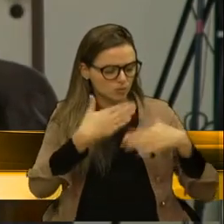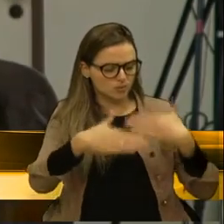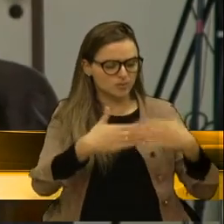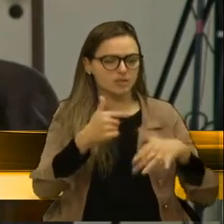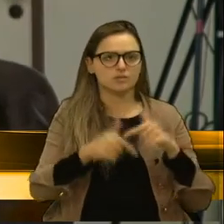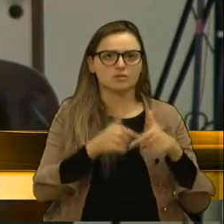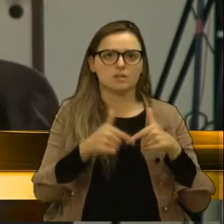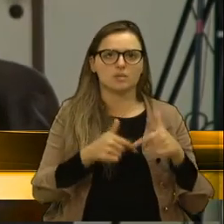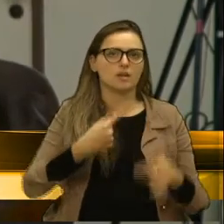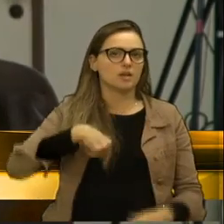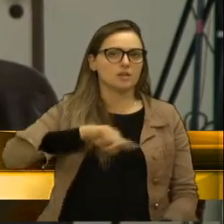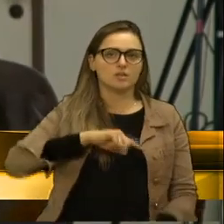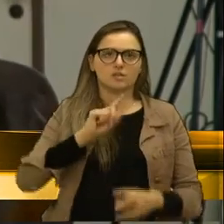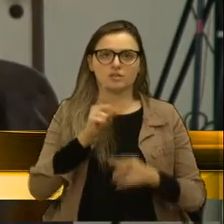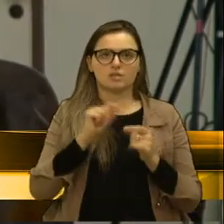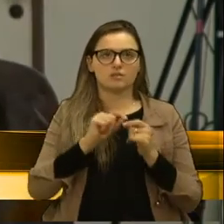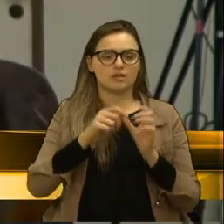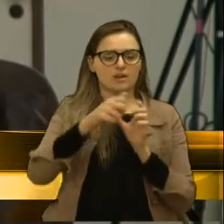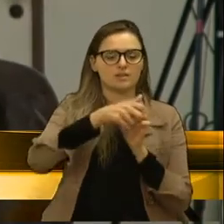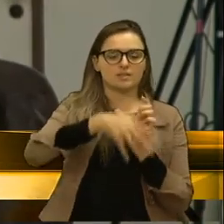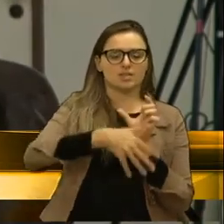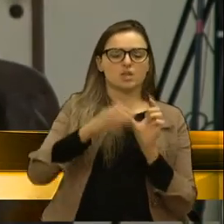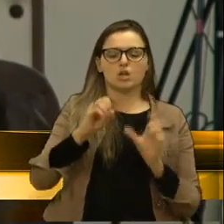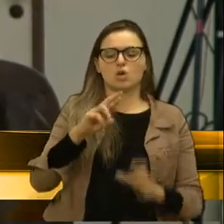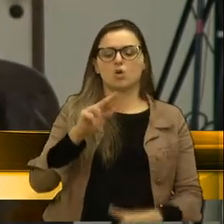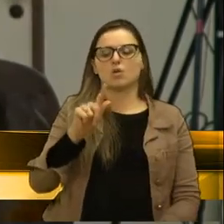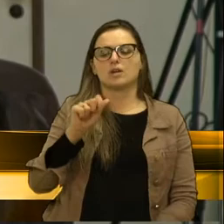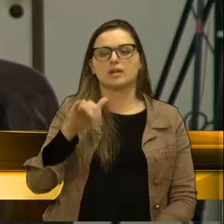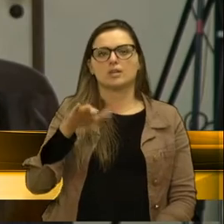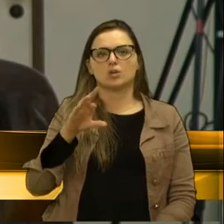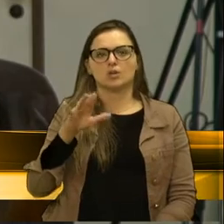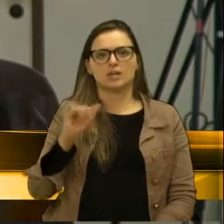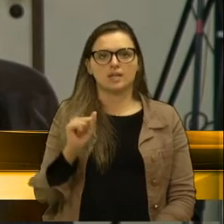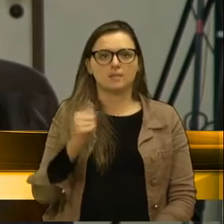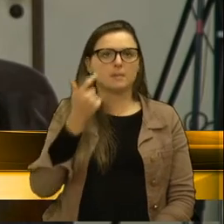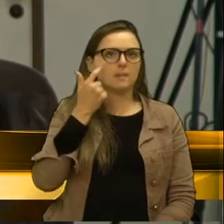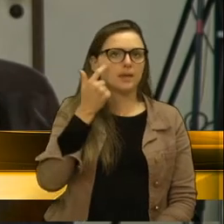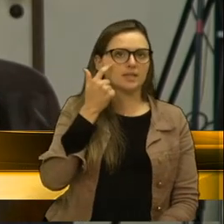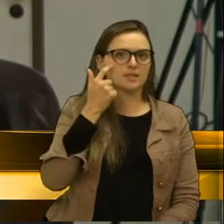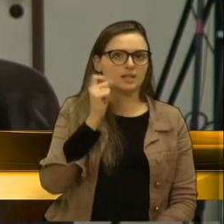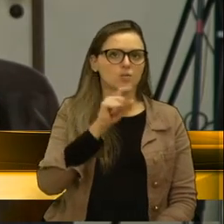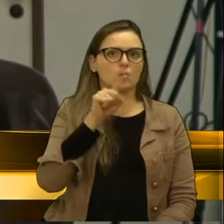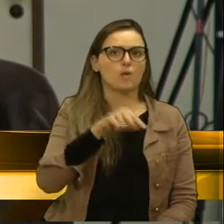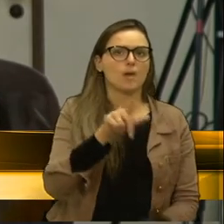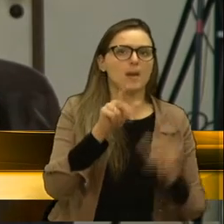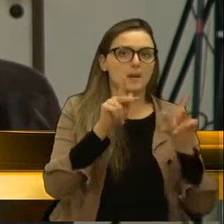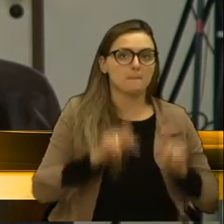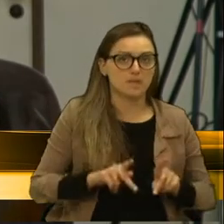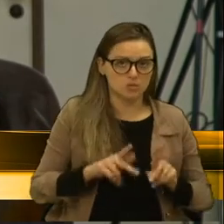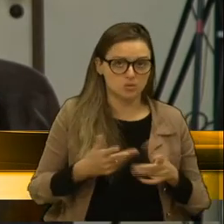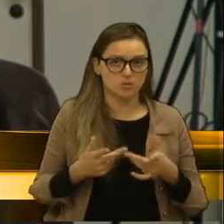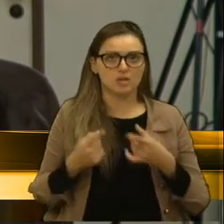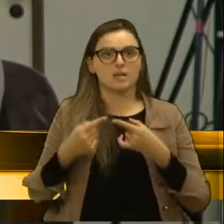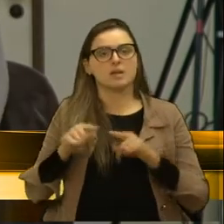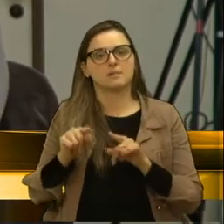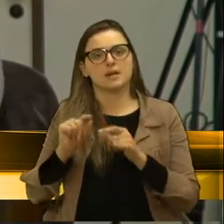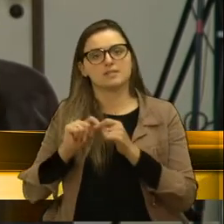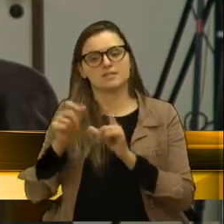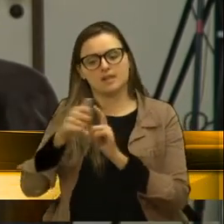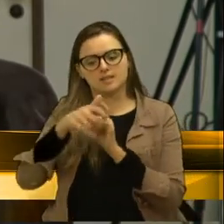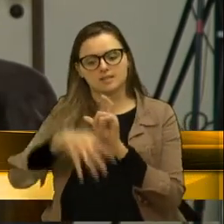gente não faz um organograma olhando que pessoas nós temos e aí a gente acomoda o organograma. A gente vê